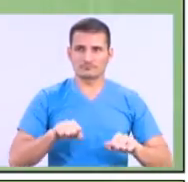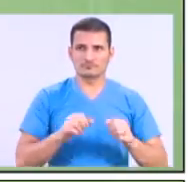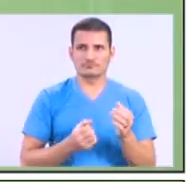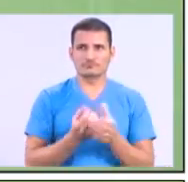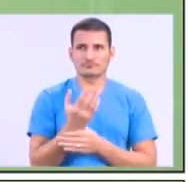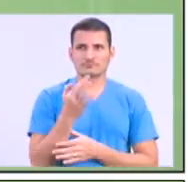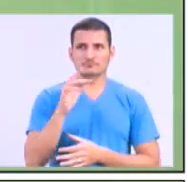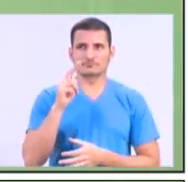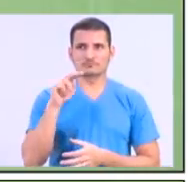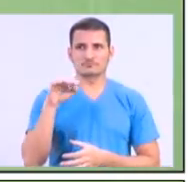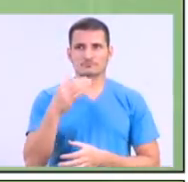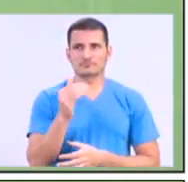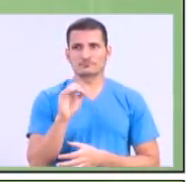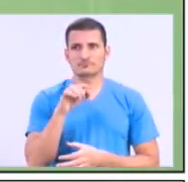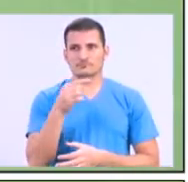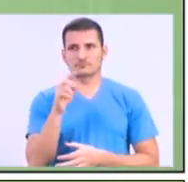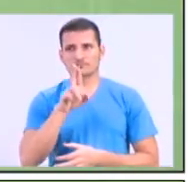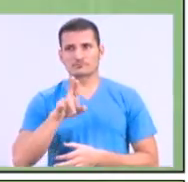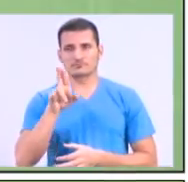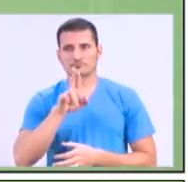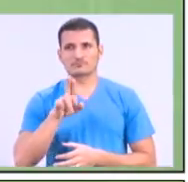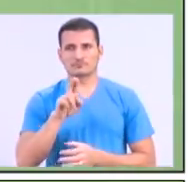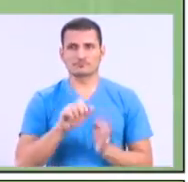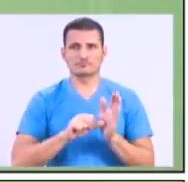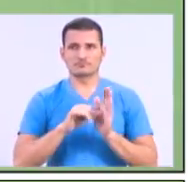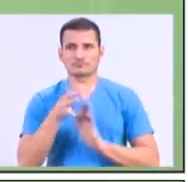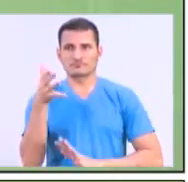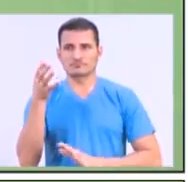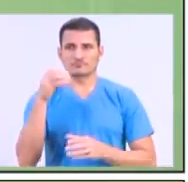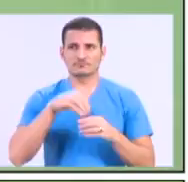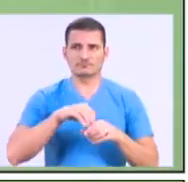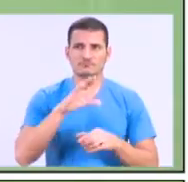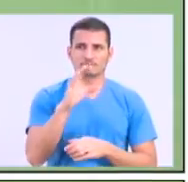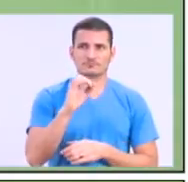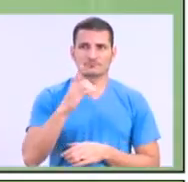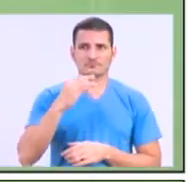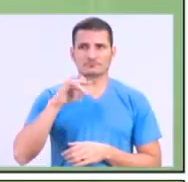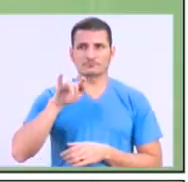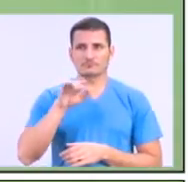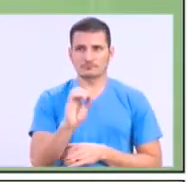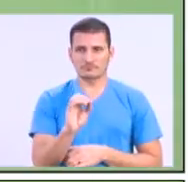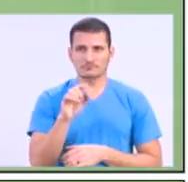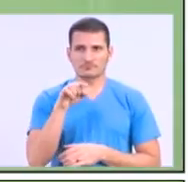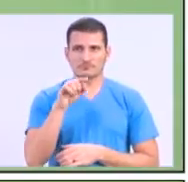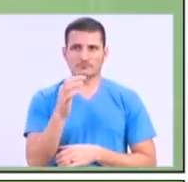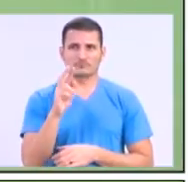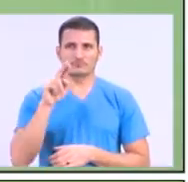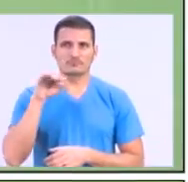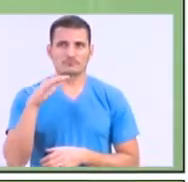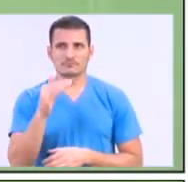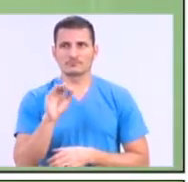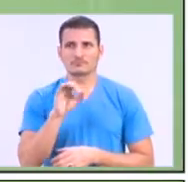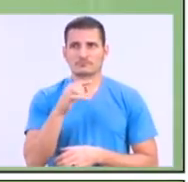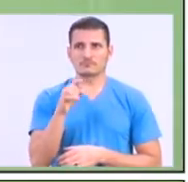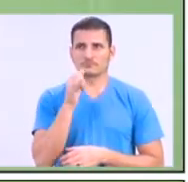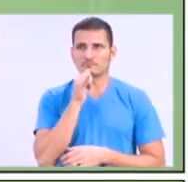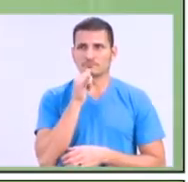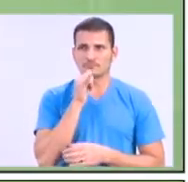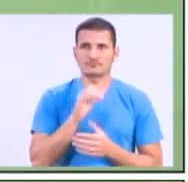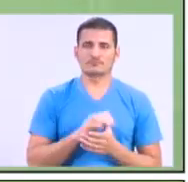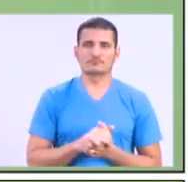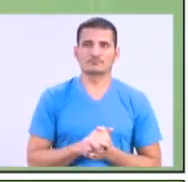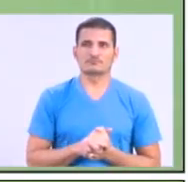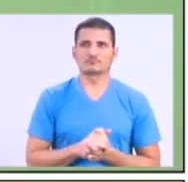vamos utilizar diversas vezes dentro do nosso código. Então, essas funções, né, por exemplo, a função cabeçalho,